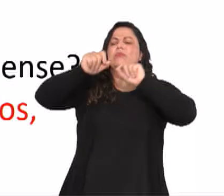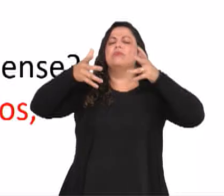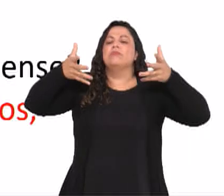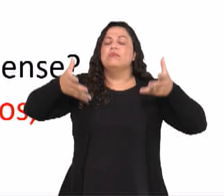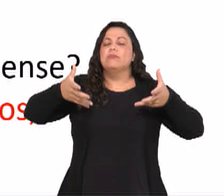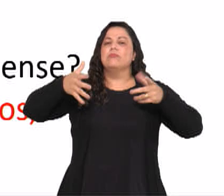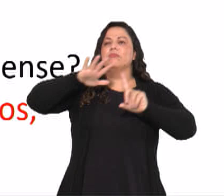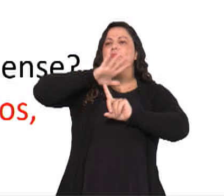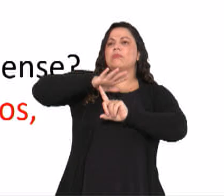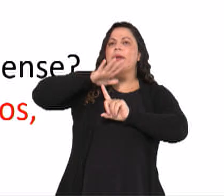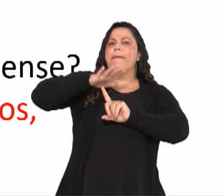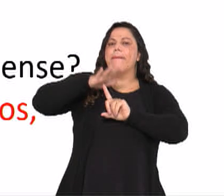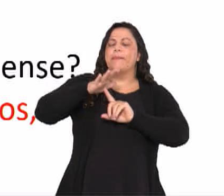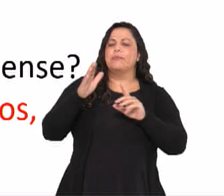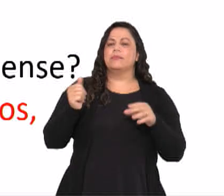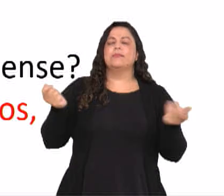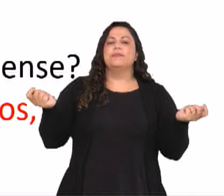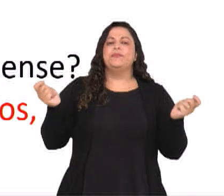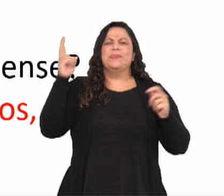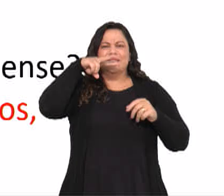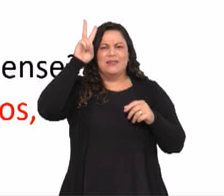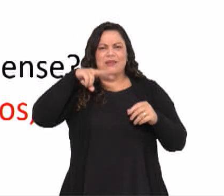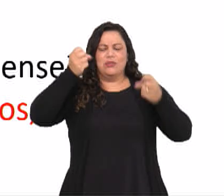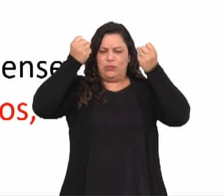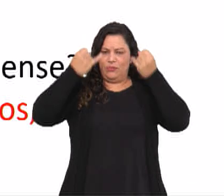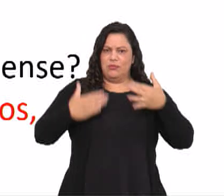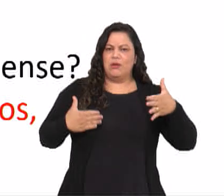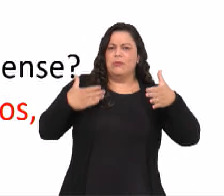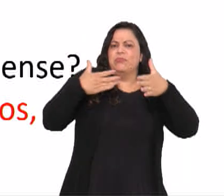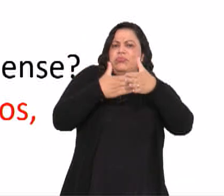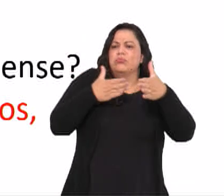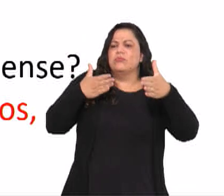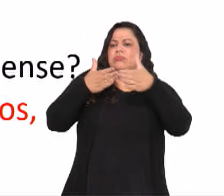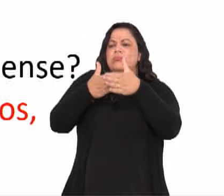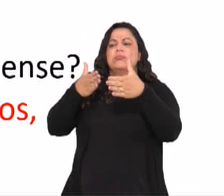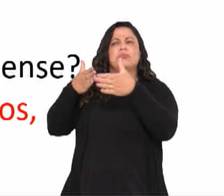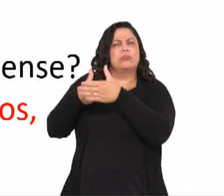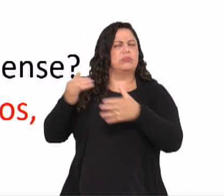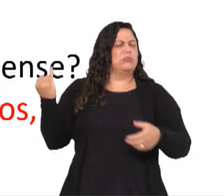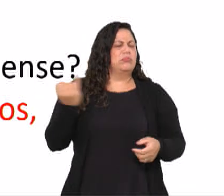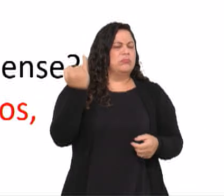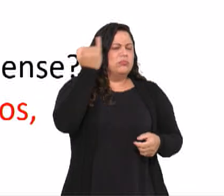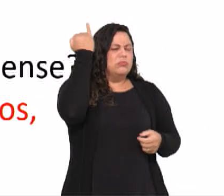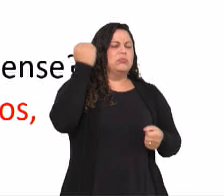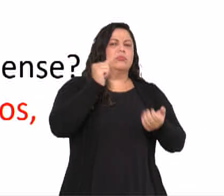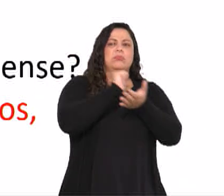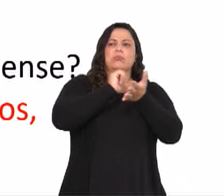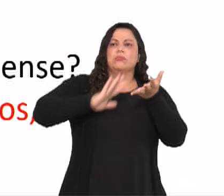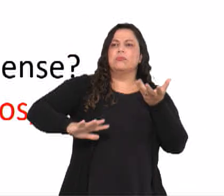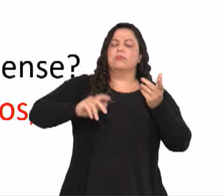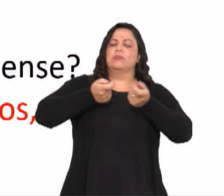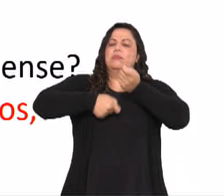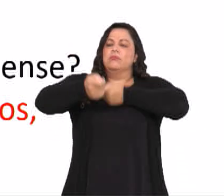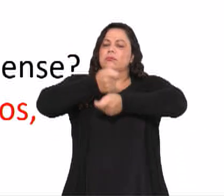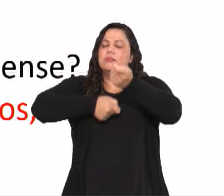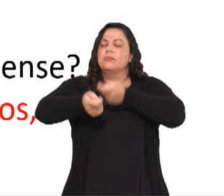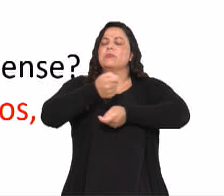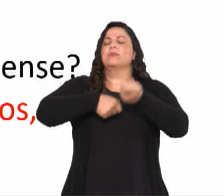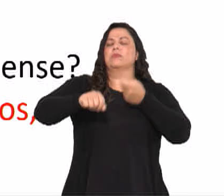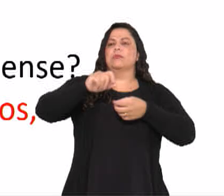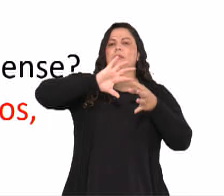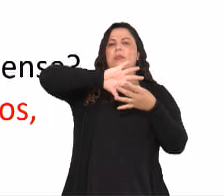sua localização. Lembra que nós falamos das fronteiras, né? É importante a localização dele para a atividade econômica, né? Os